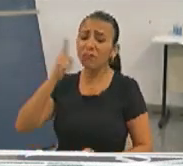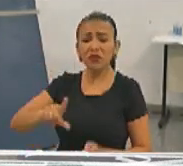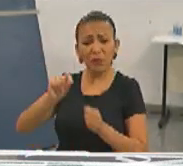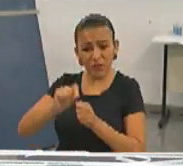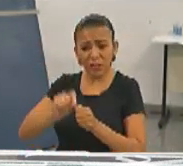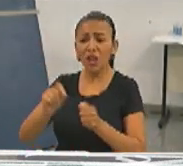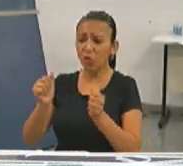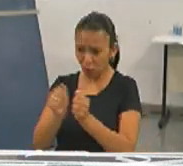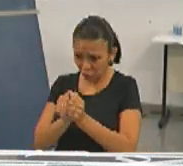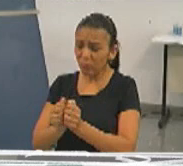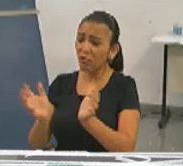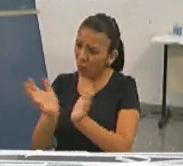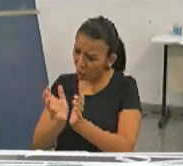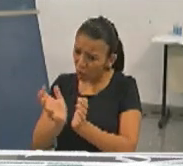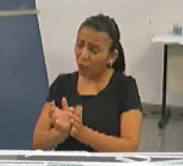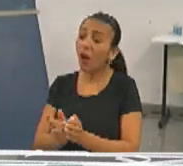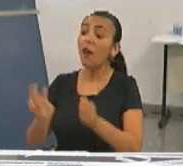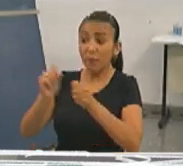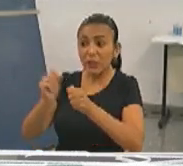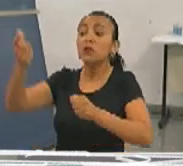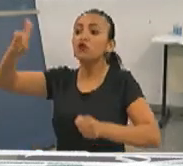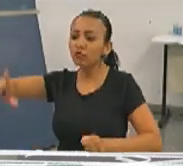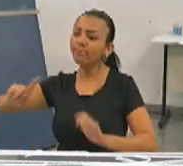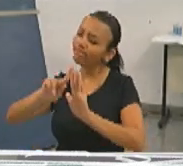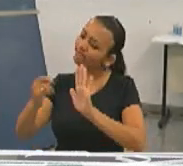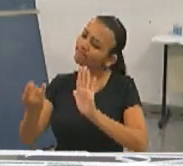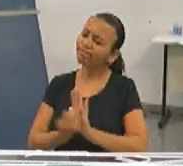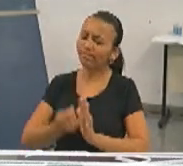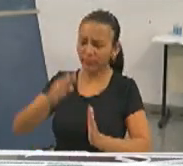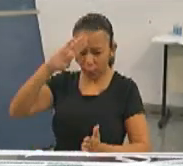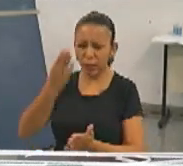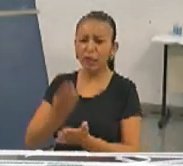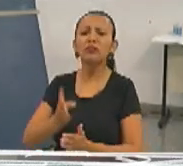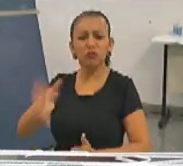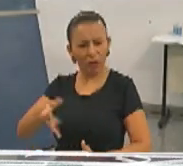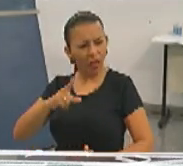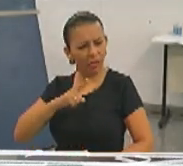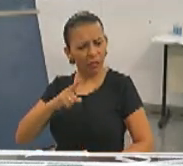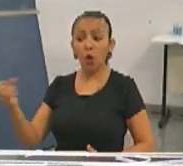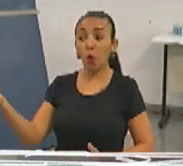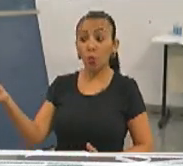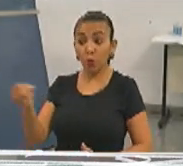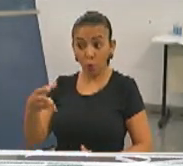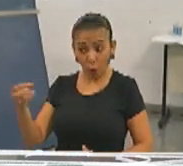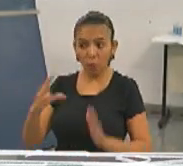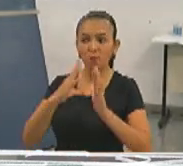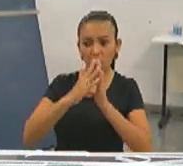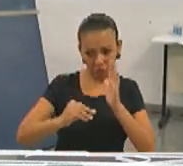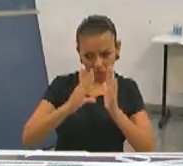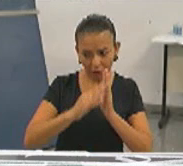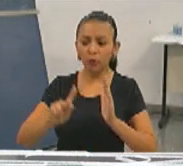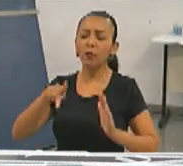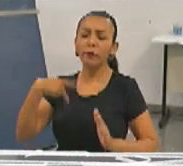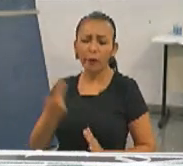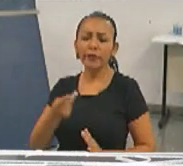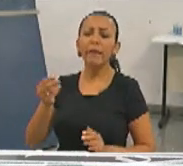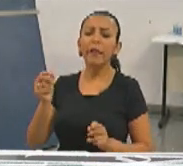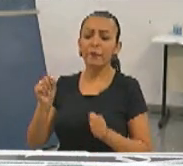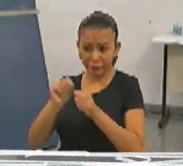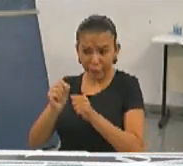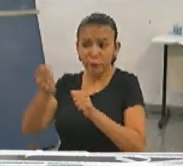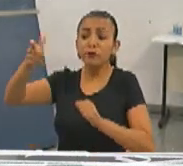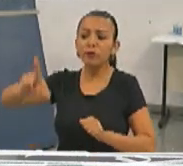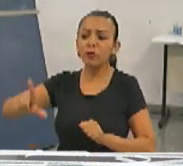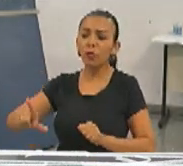engenharia. Nós vamos refazer esse projeto. Eu acredito que ele já tem um novo formato. Nós vamos refazê-lo